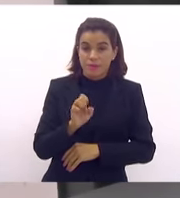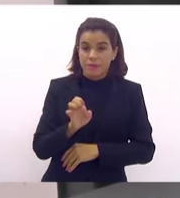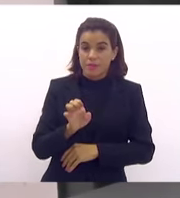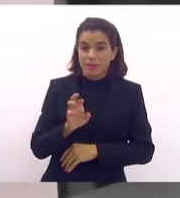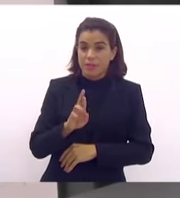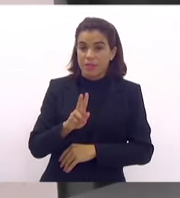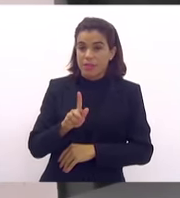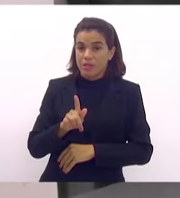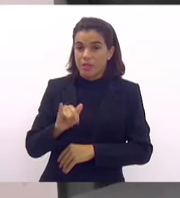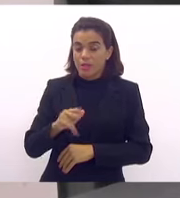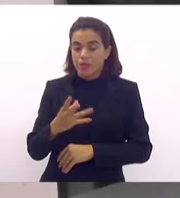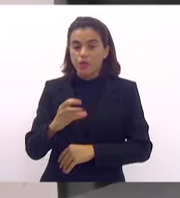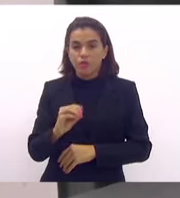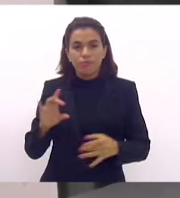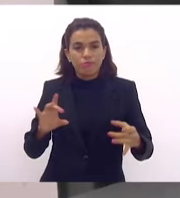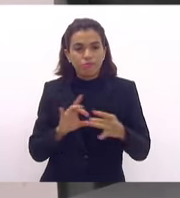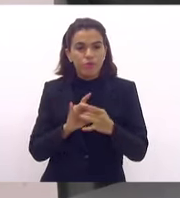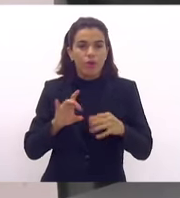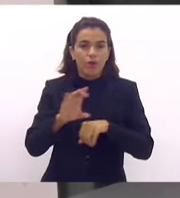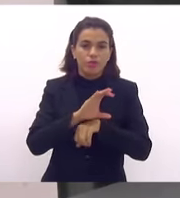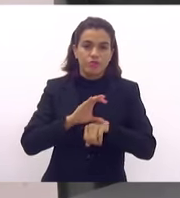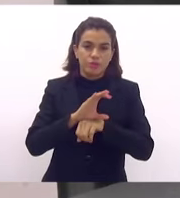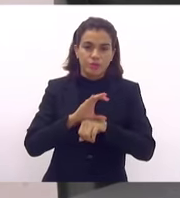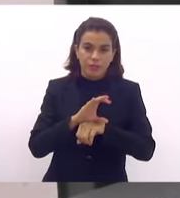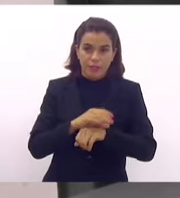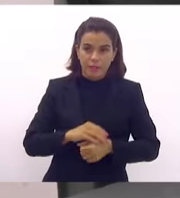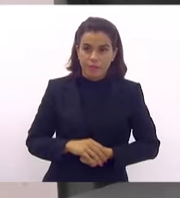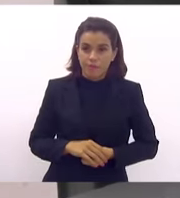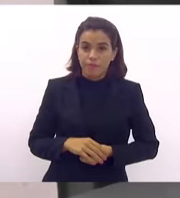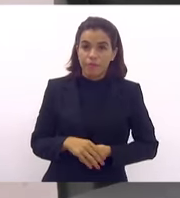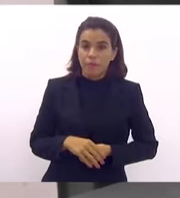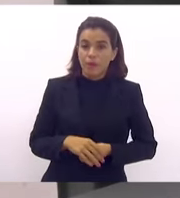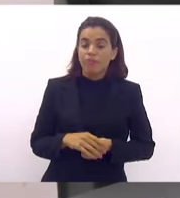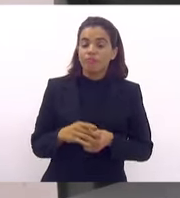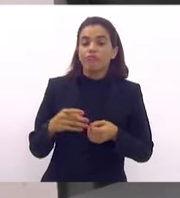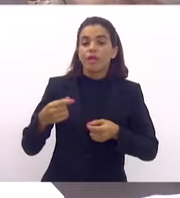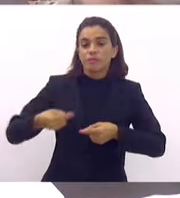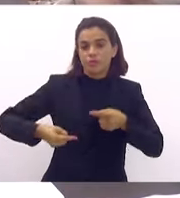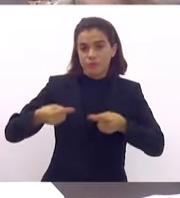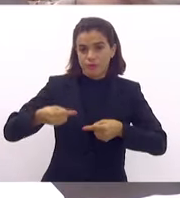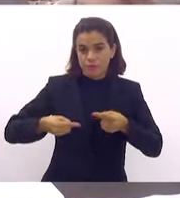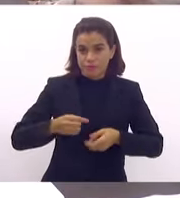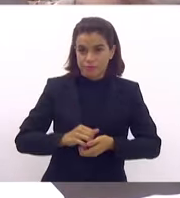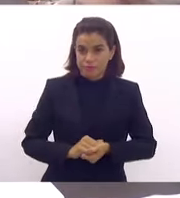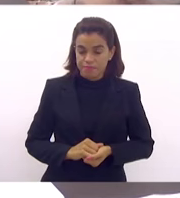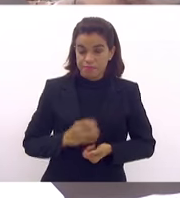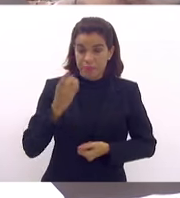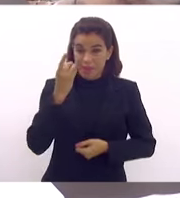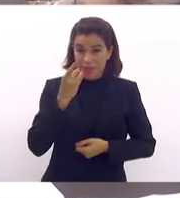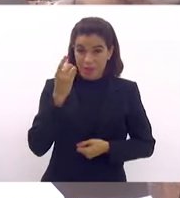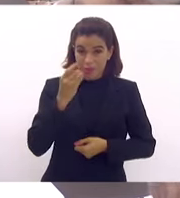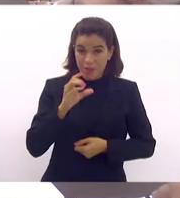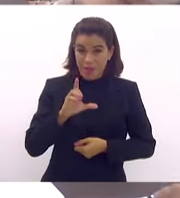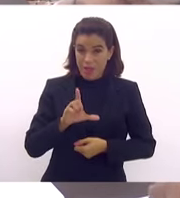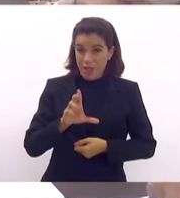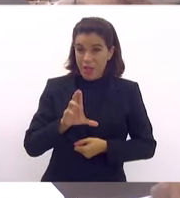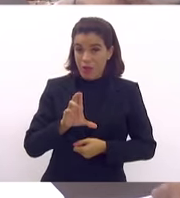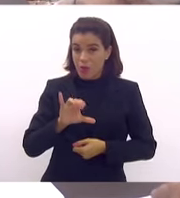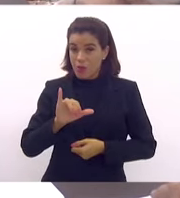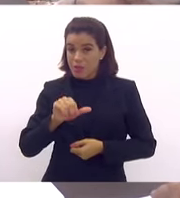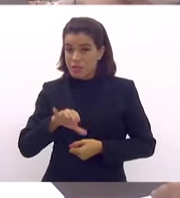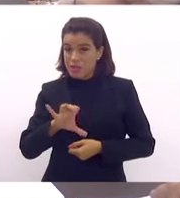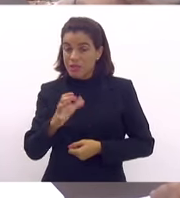pela constitucionalidade em discussão. Eu queria dar uma explicação. Deputado Luiz Paulo. Deputada Lucinha conversava